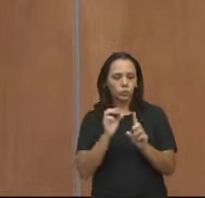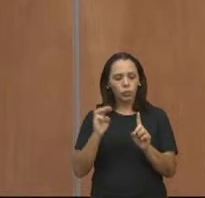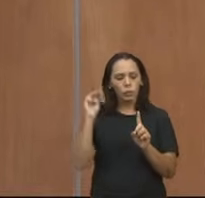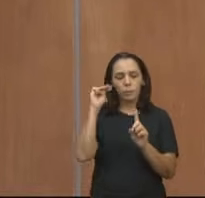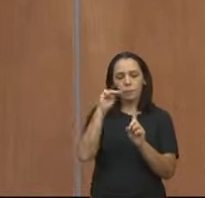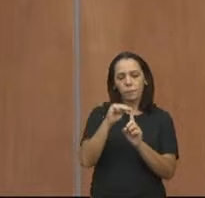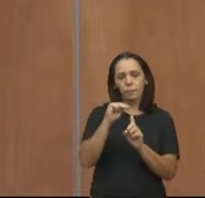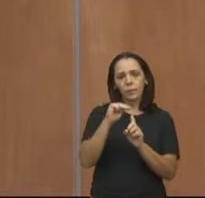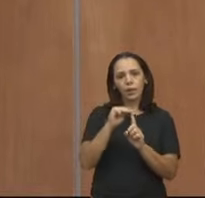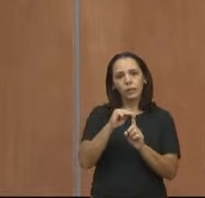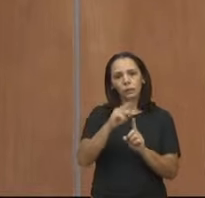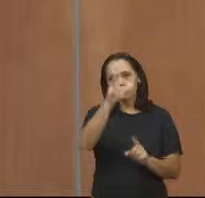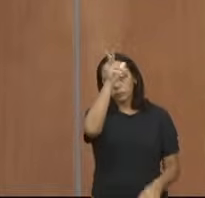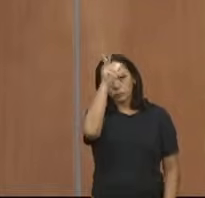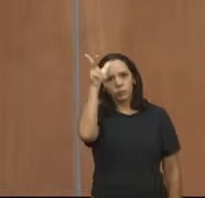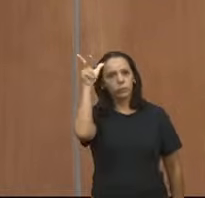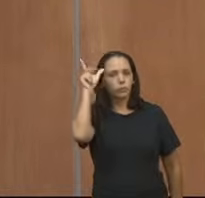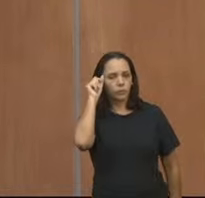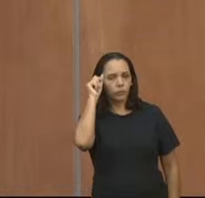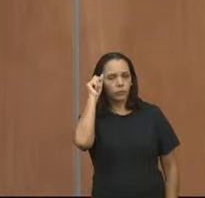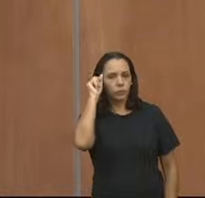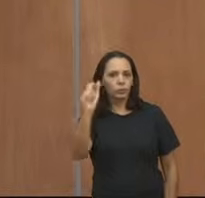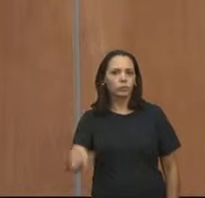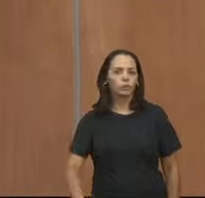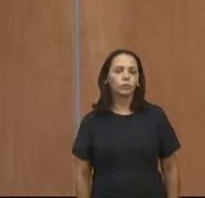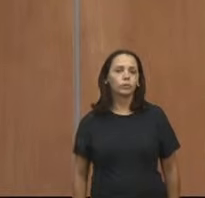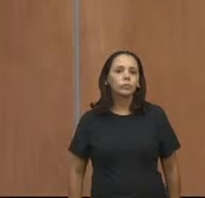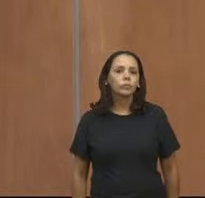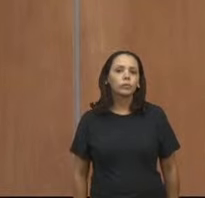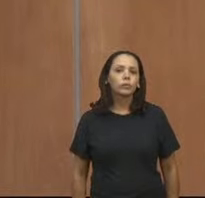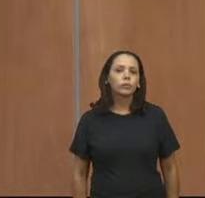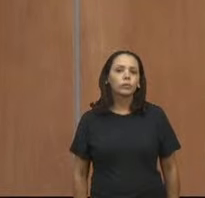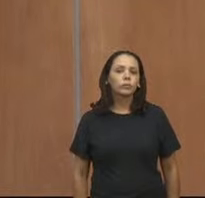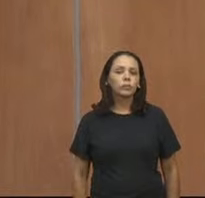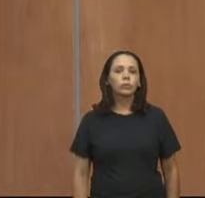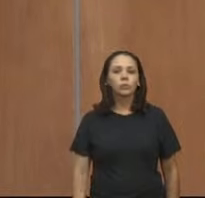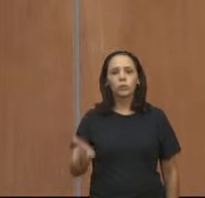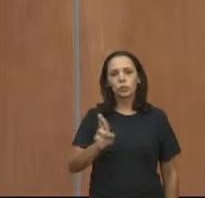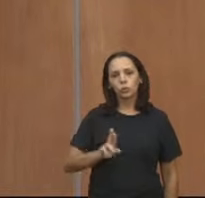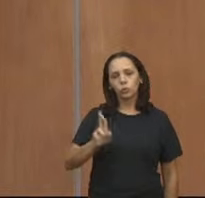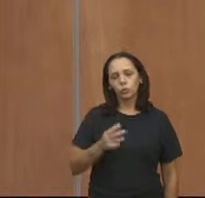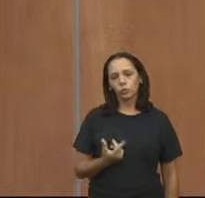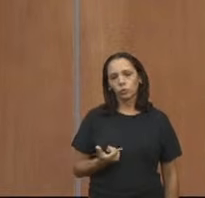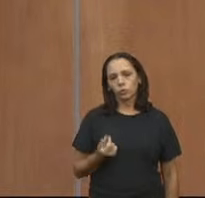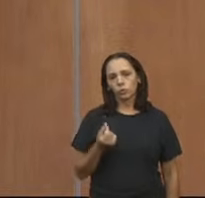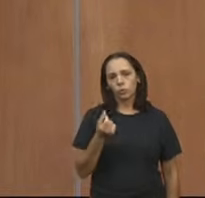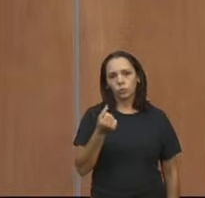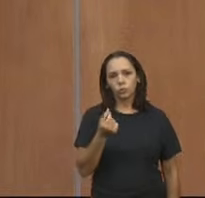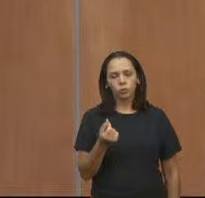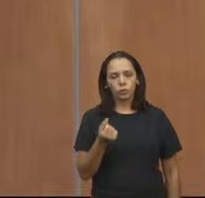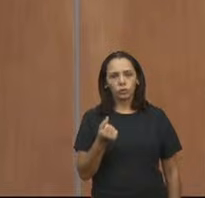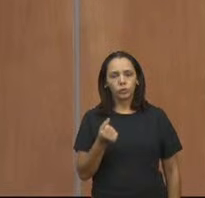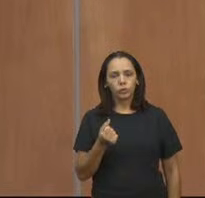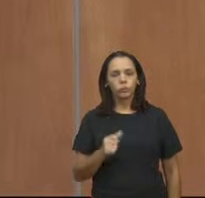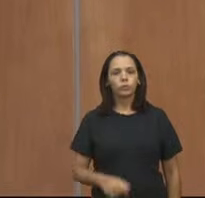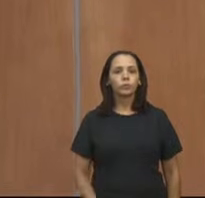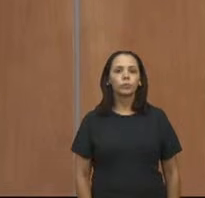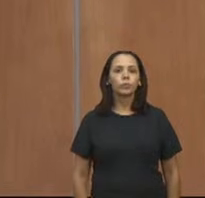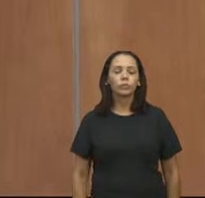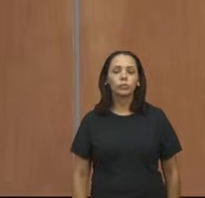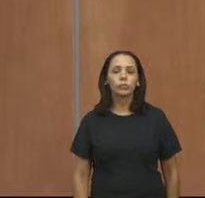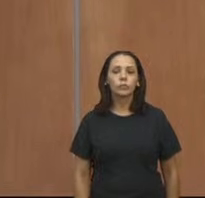metas da administração pública para as despesas do capital e outras delas